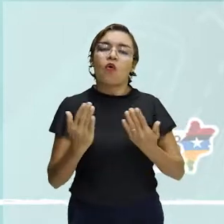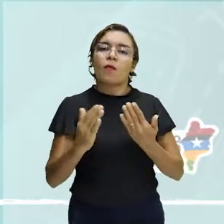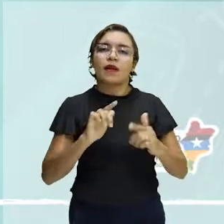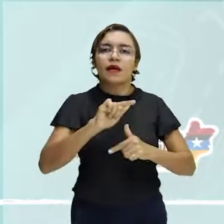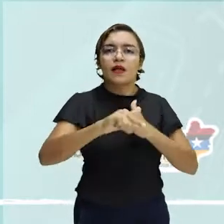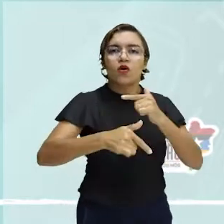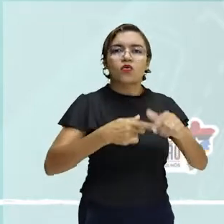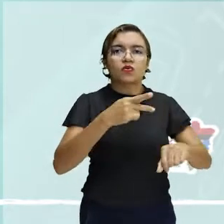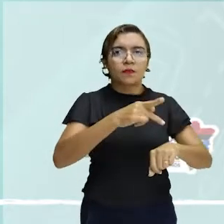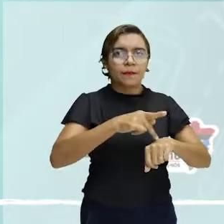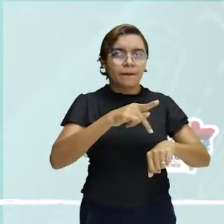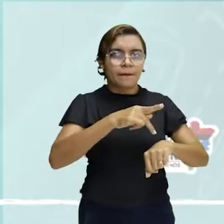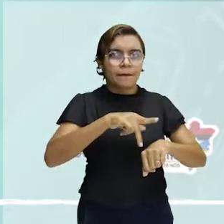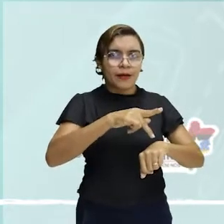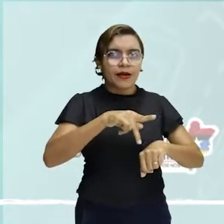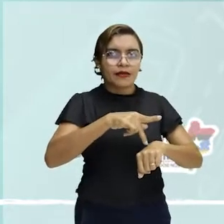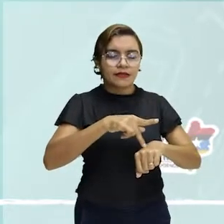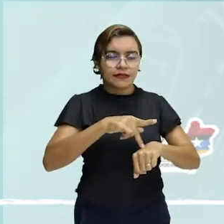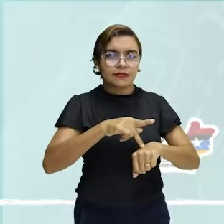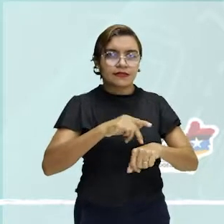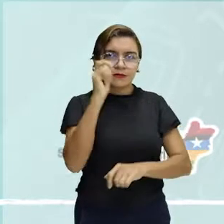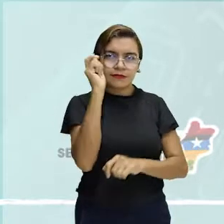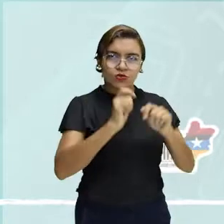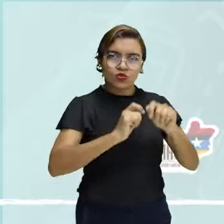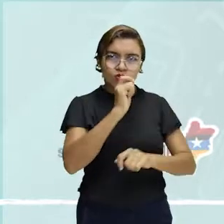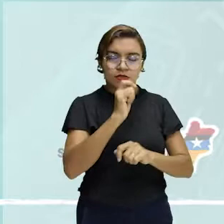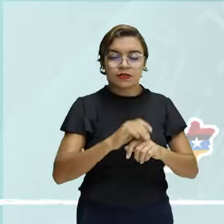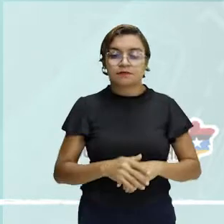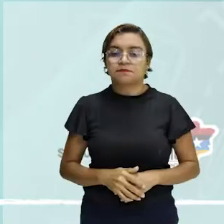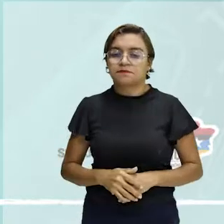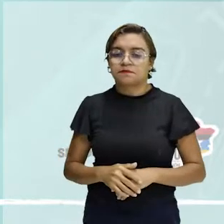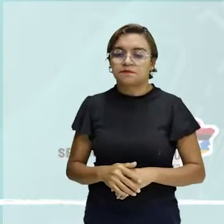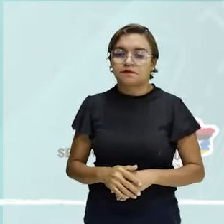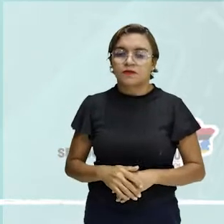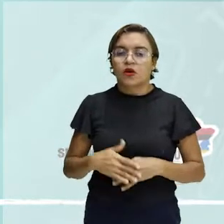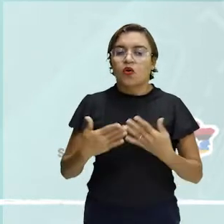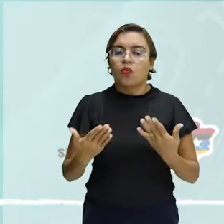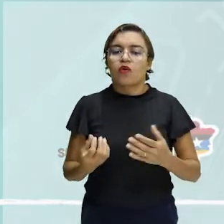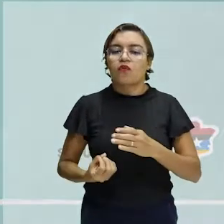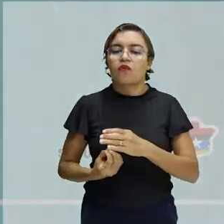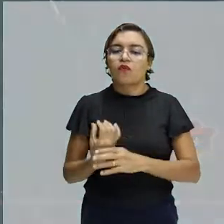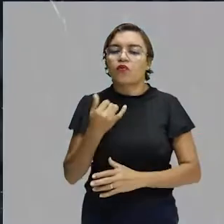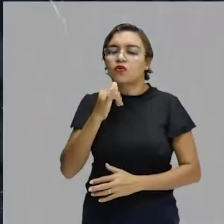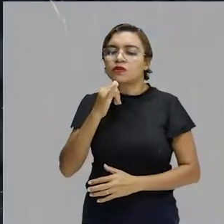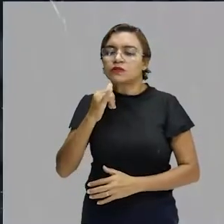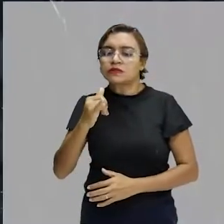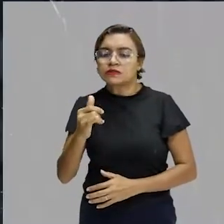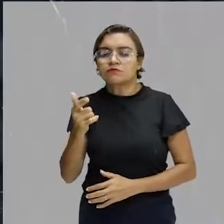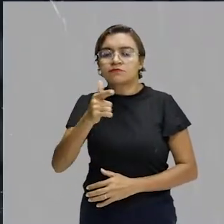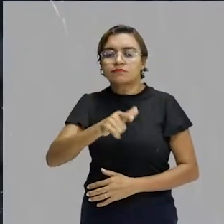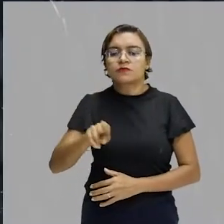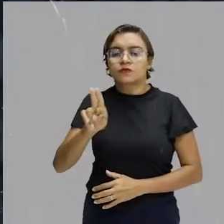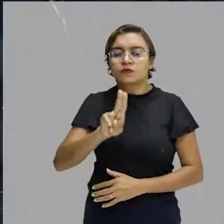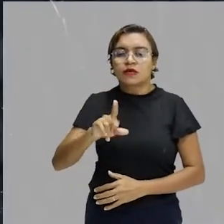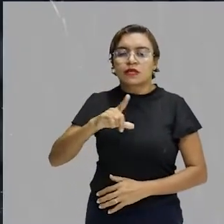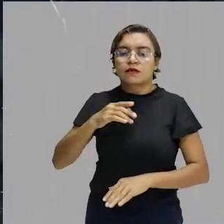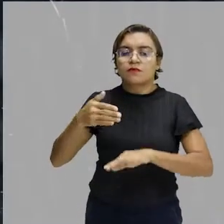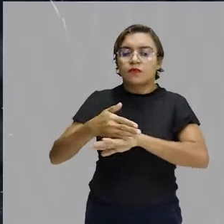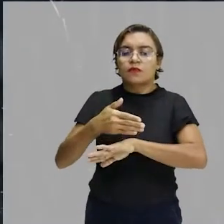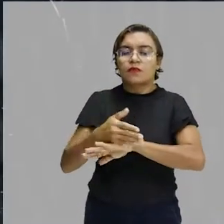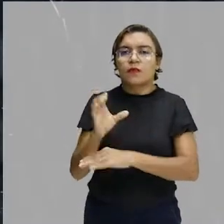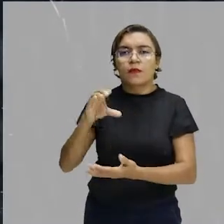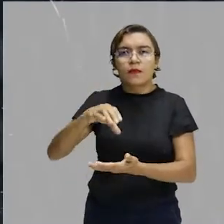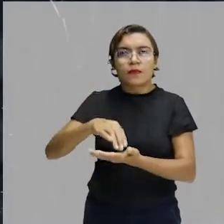países industrializados. Perfeito. Qual fonte renovável de energia possui a maior participação na matriz